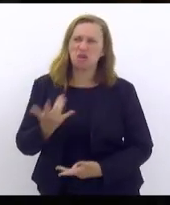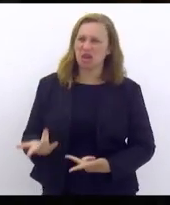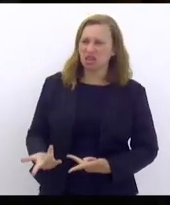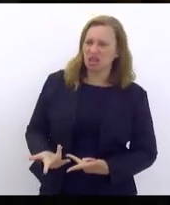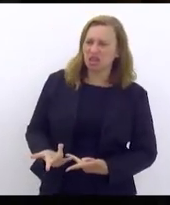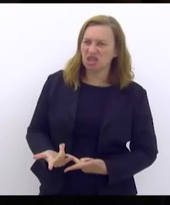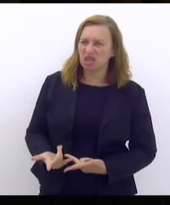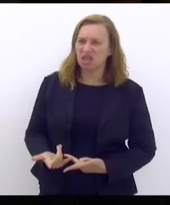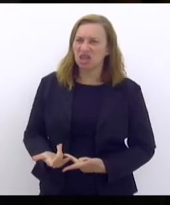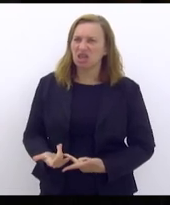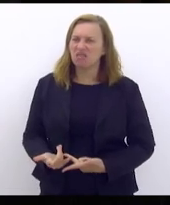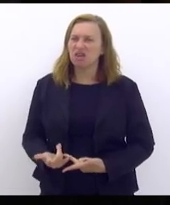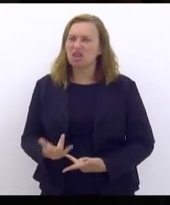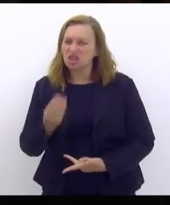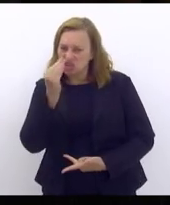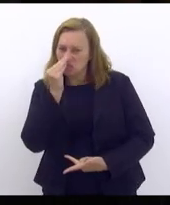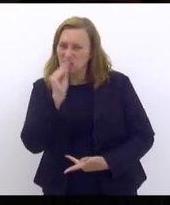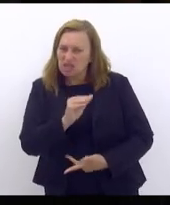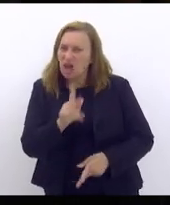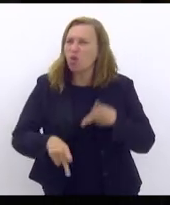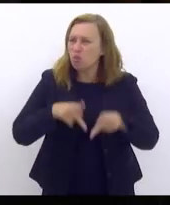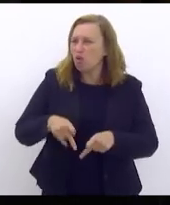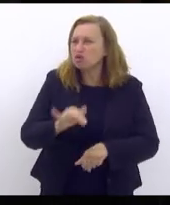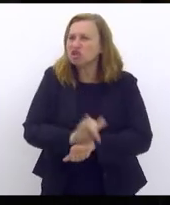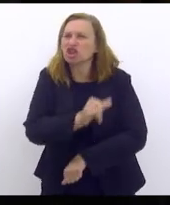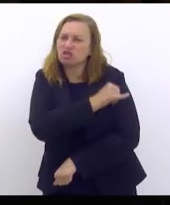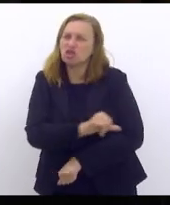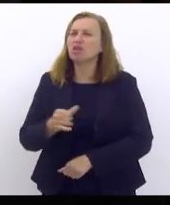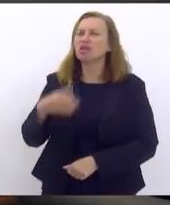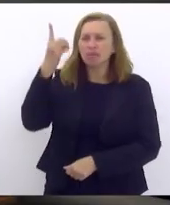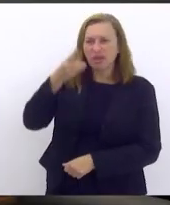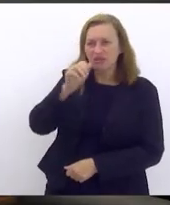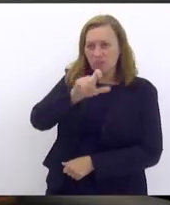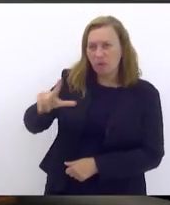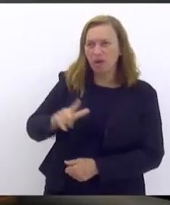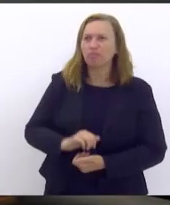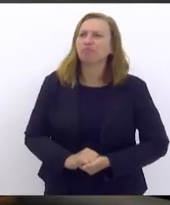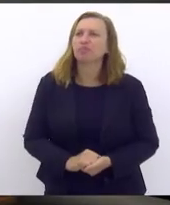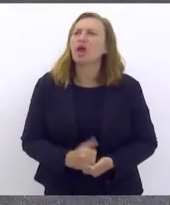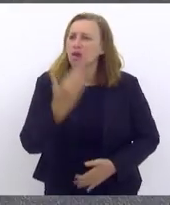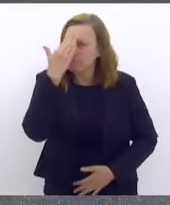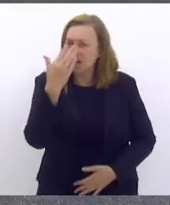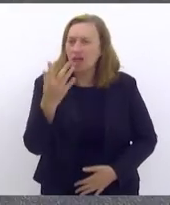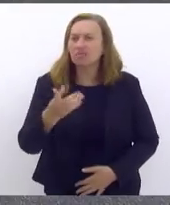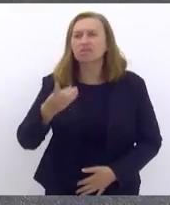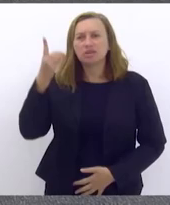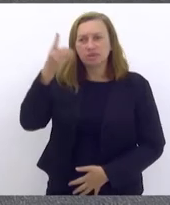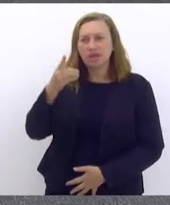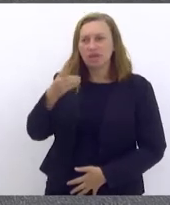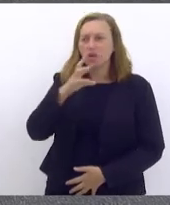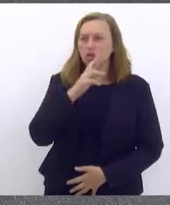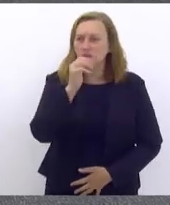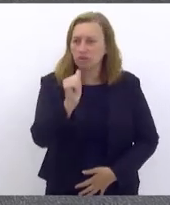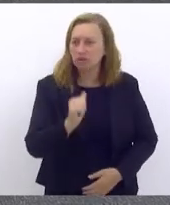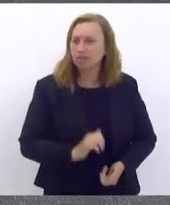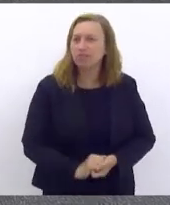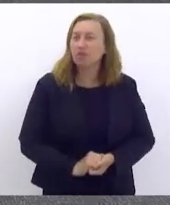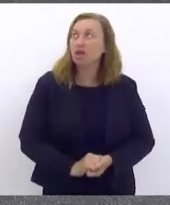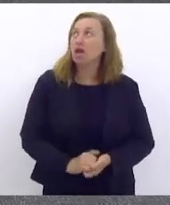na cara do cidadão de bem no estado do Rio de Janeiro. Deputado Felipe Poubel. Obrigado, Rodrigo Amorim. Rodrigo Amorim, é